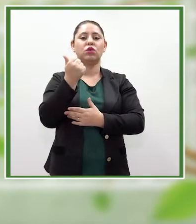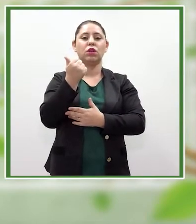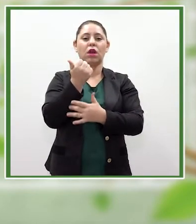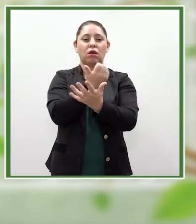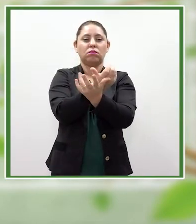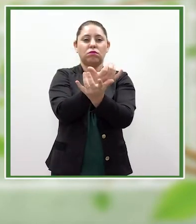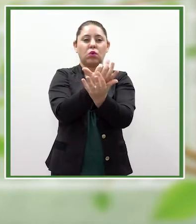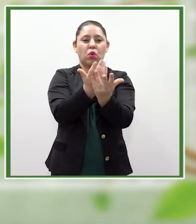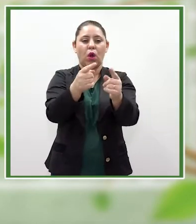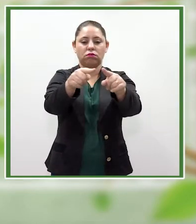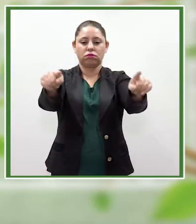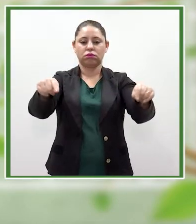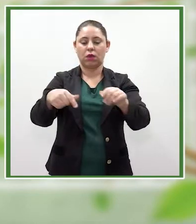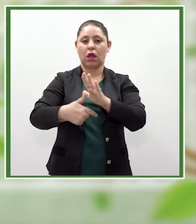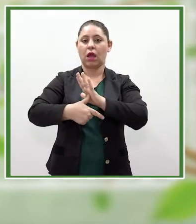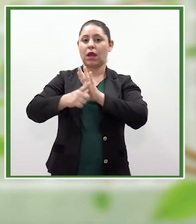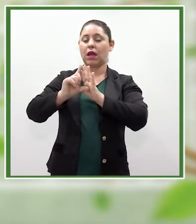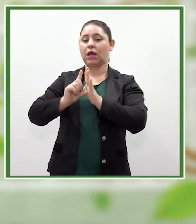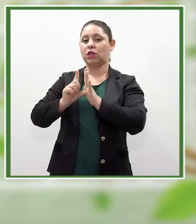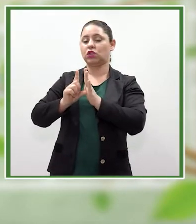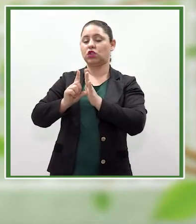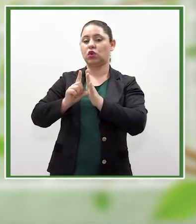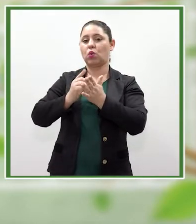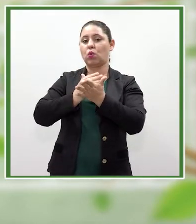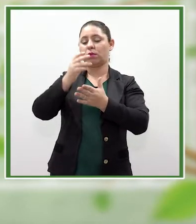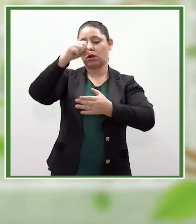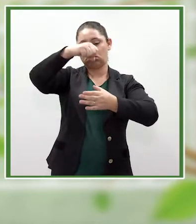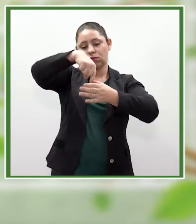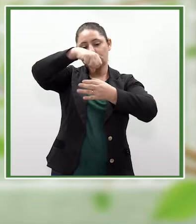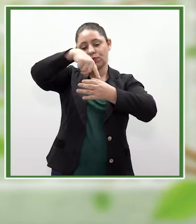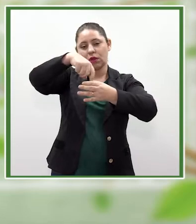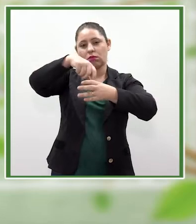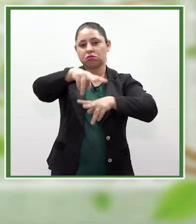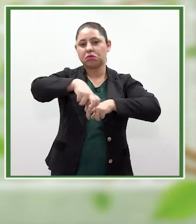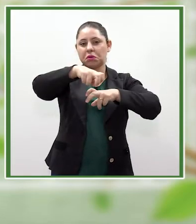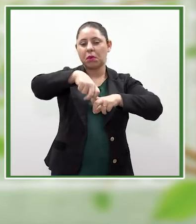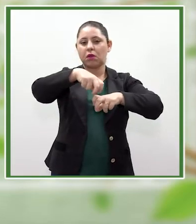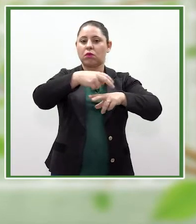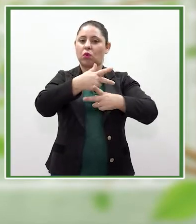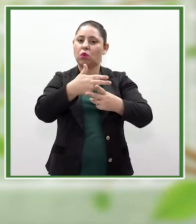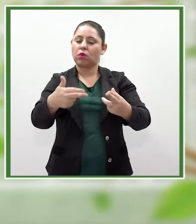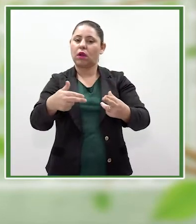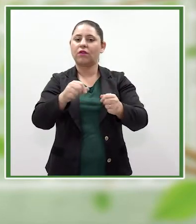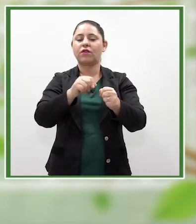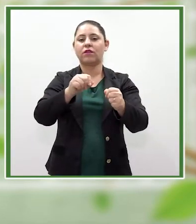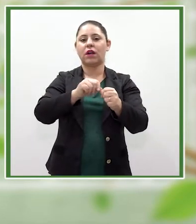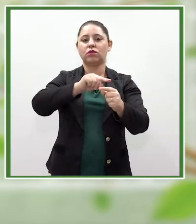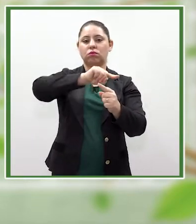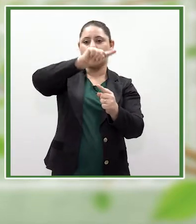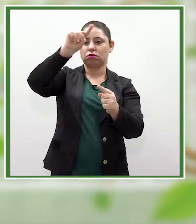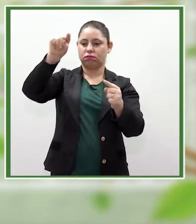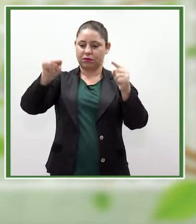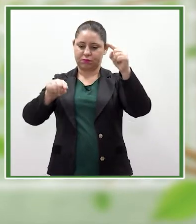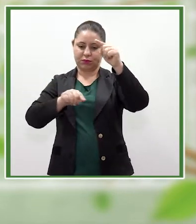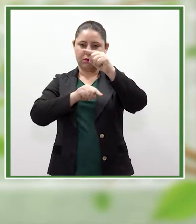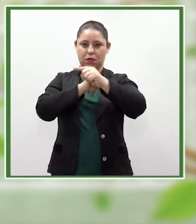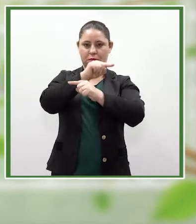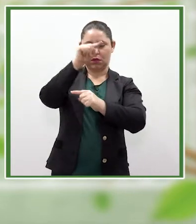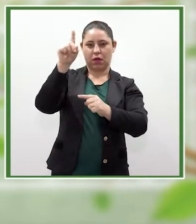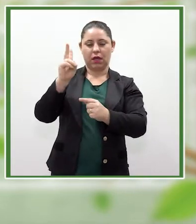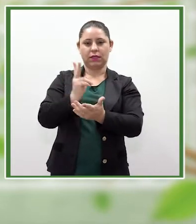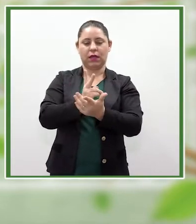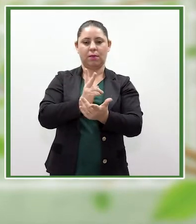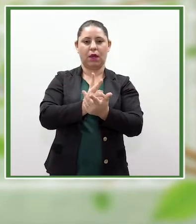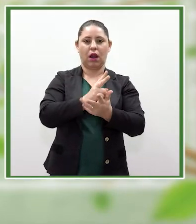na foto, que fala melhor do que qualquer coisa, né? Do lado esquerdo, o sistema de integração